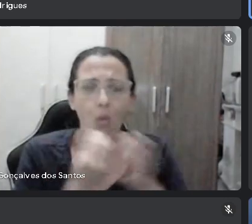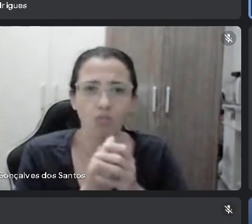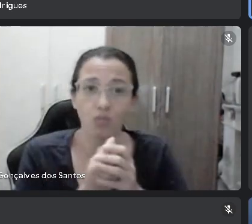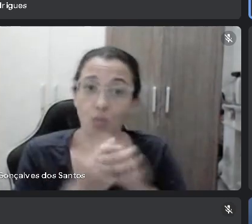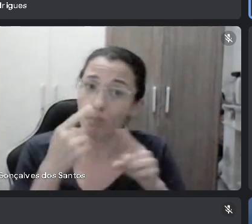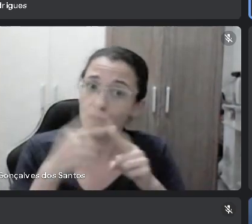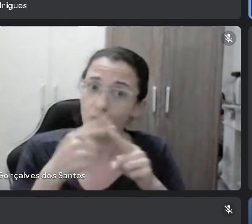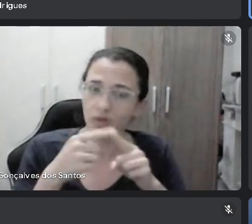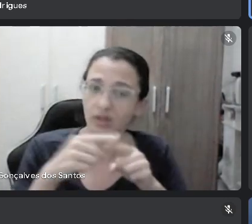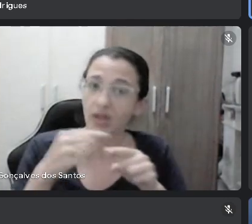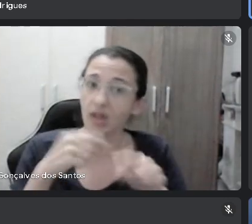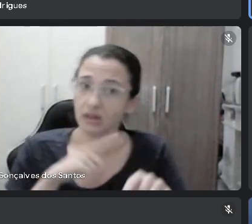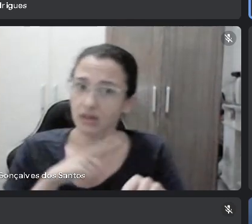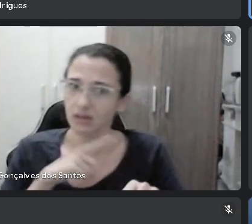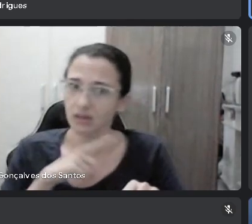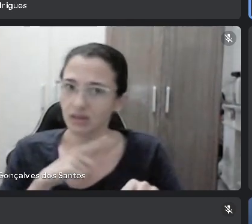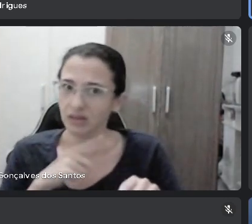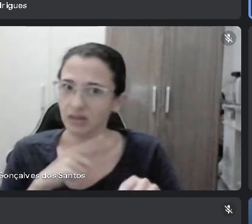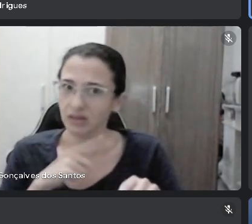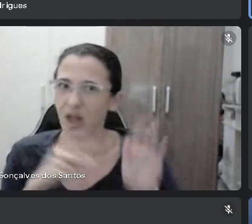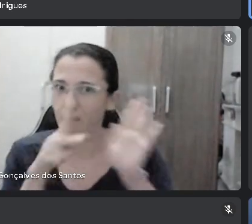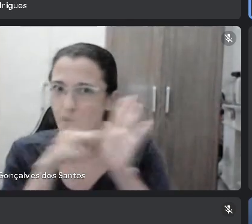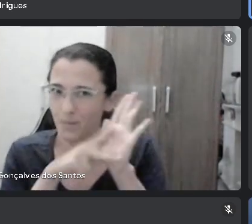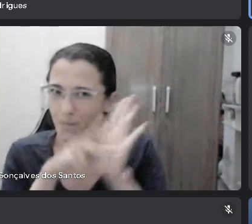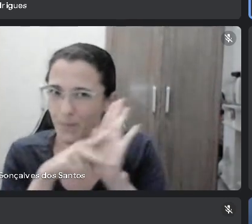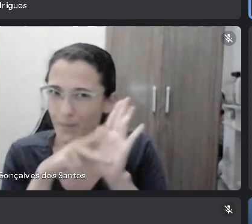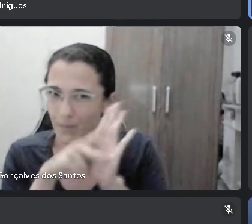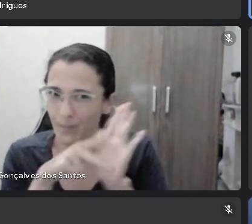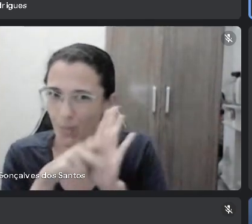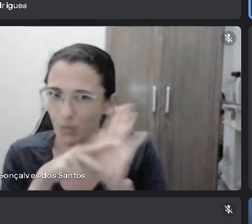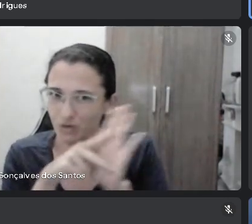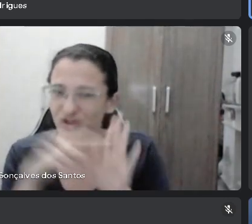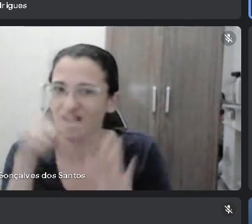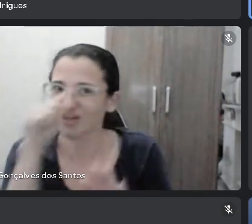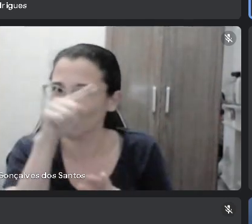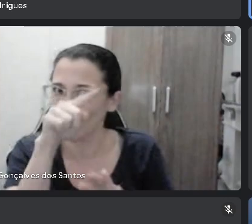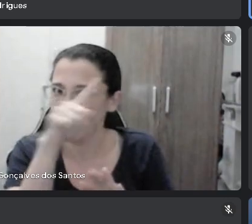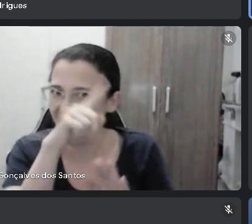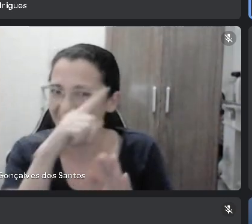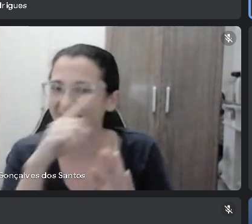o que você acha? Porque